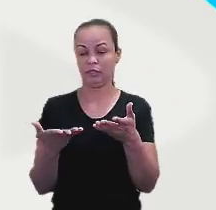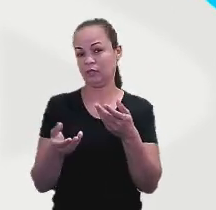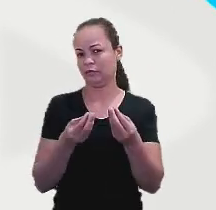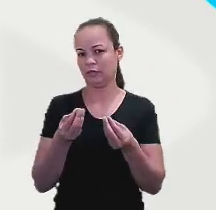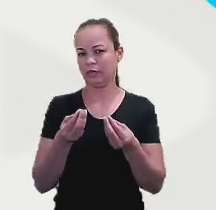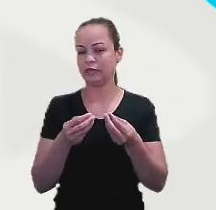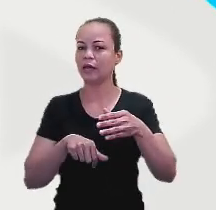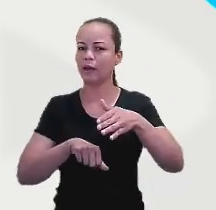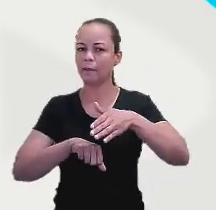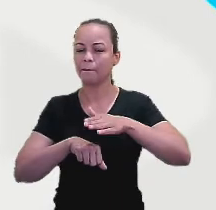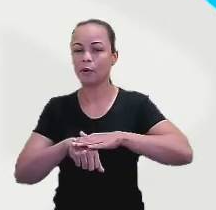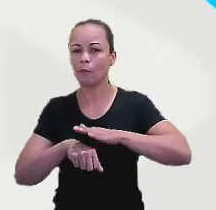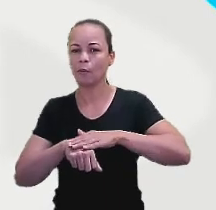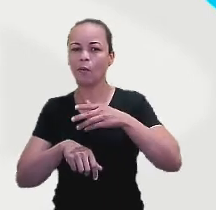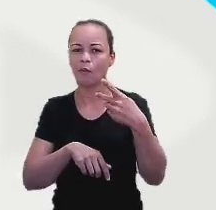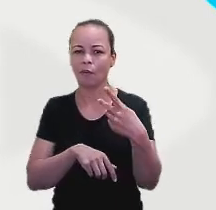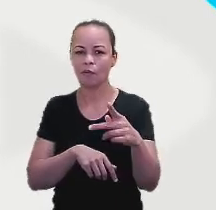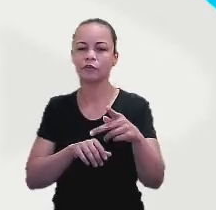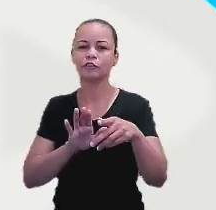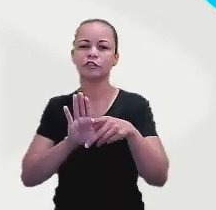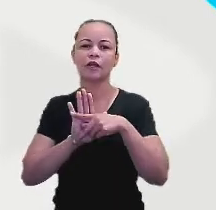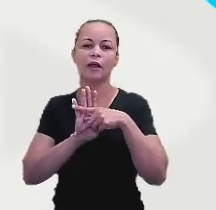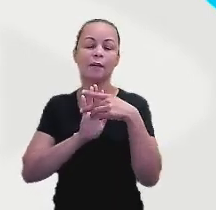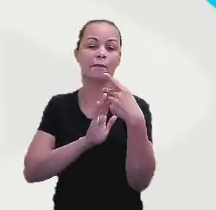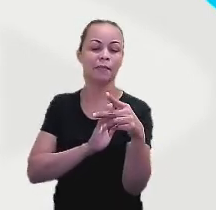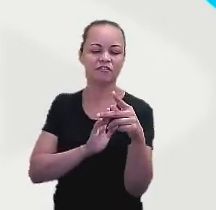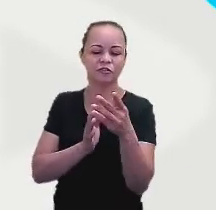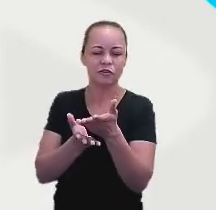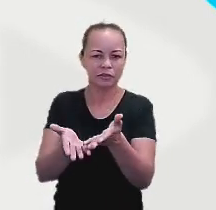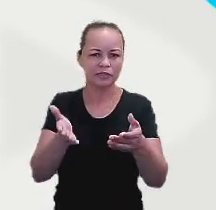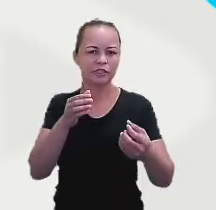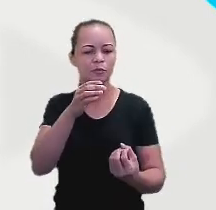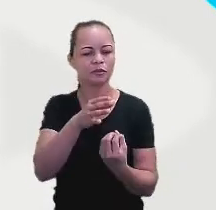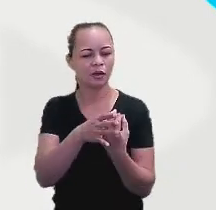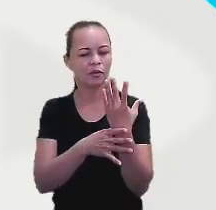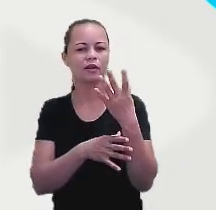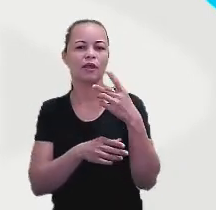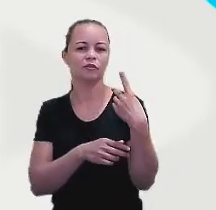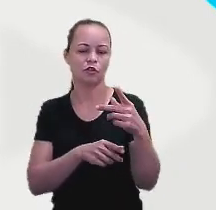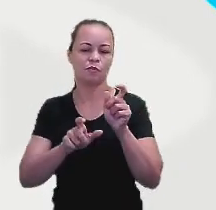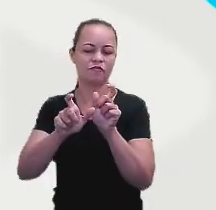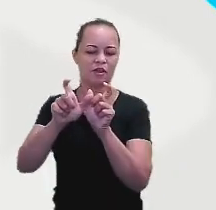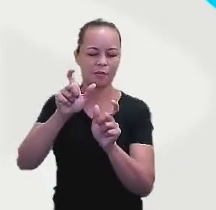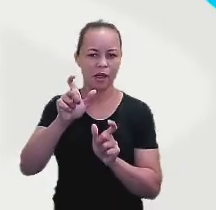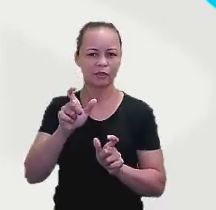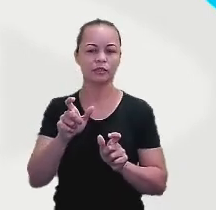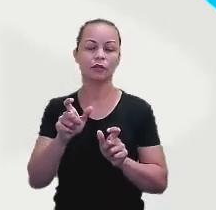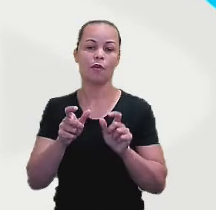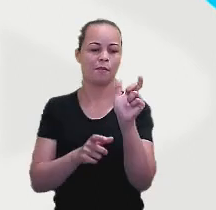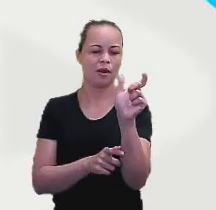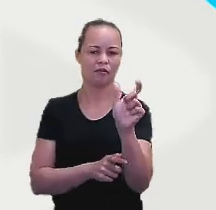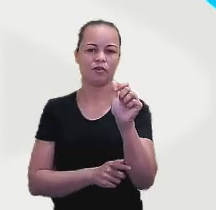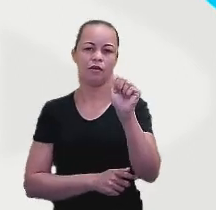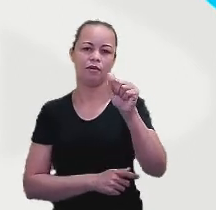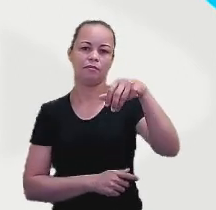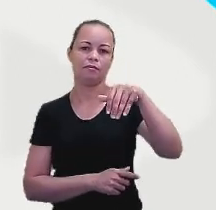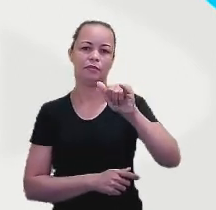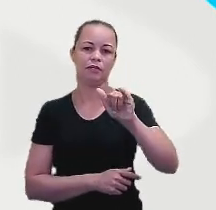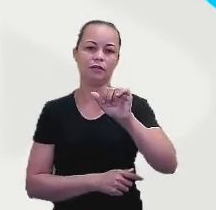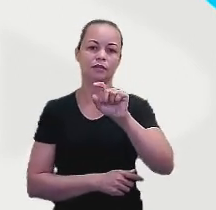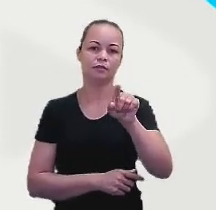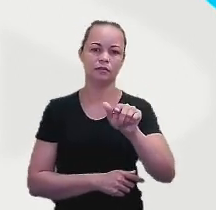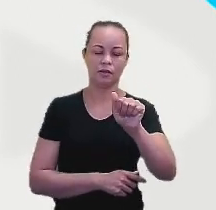essa proposta de escrita para que vocês possam criar o seu próprio verbete com a palavra amizade. E se vocês quiserem